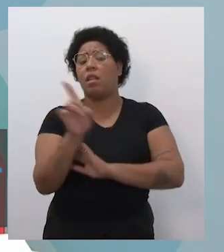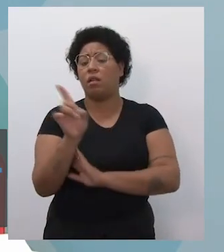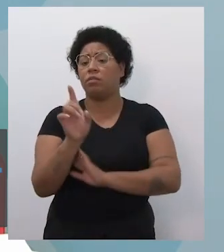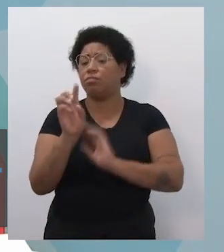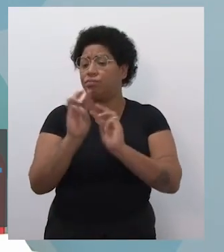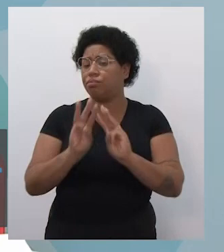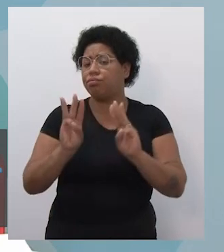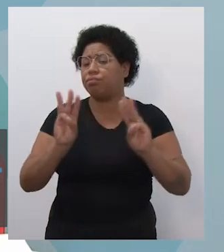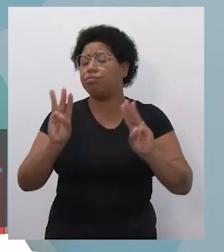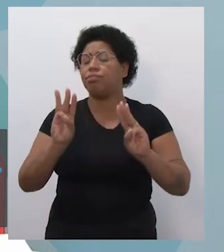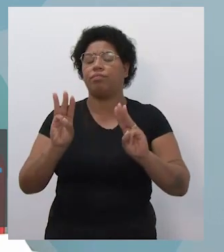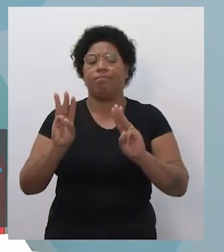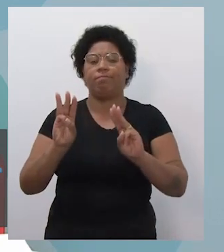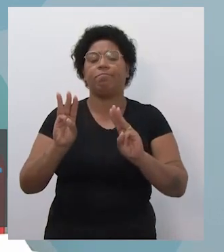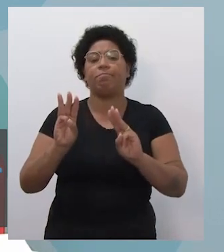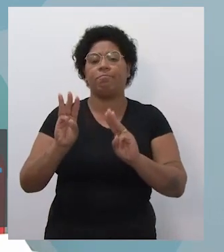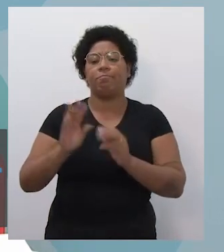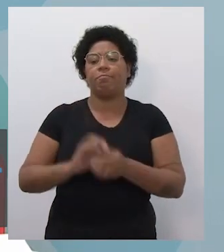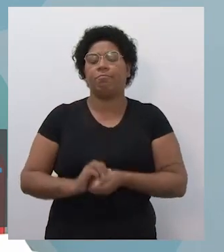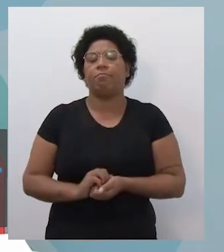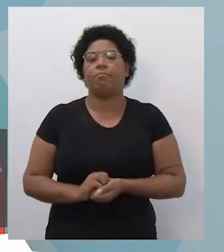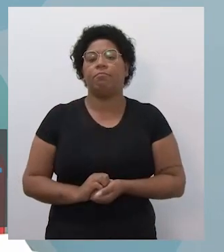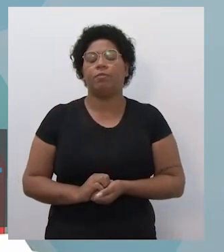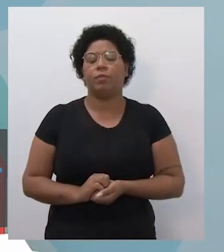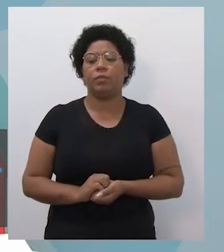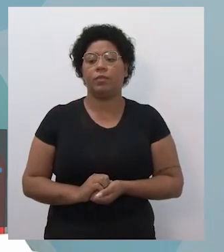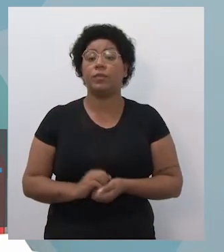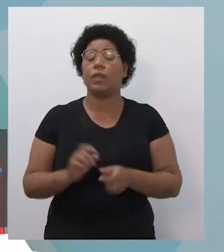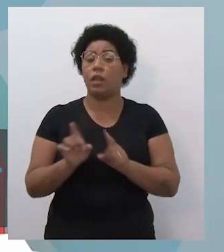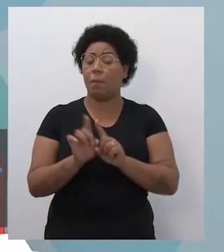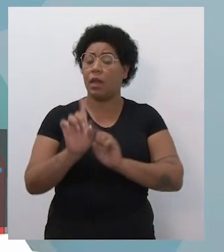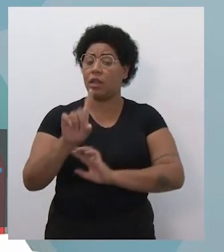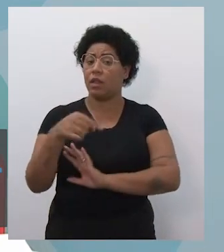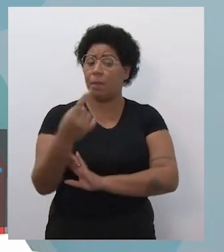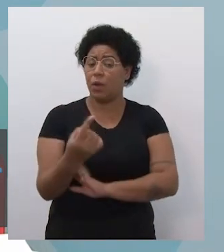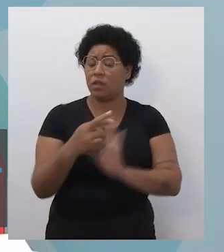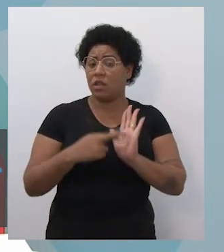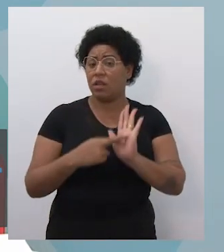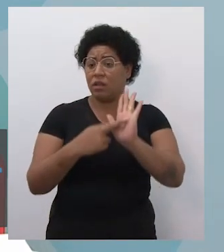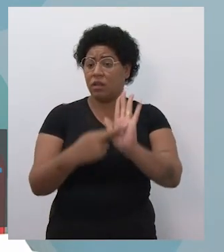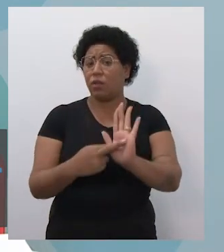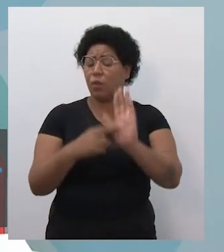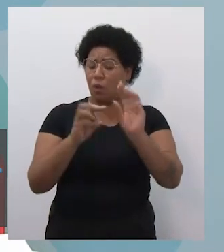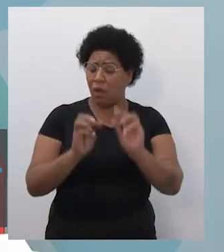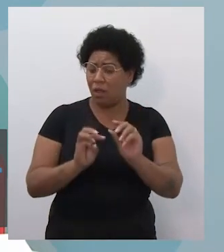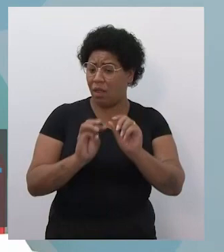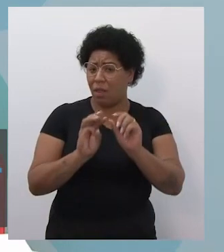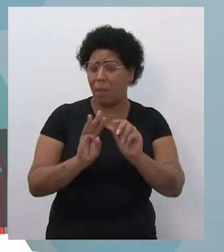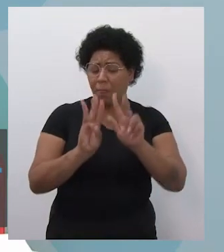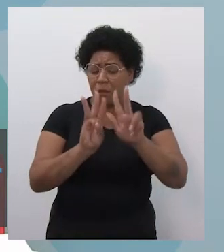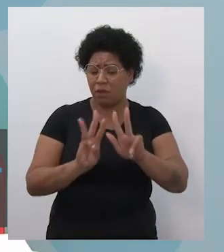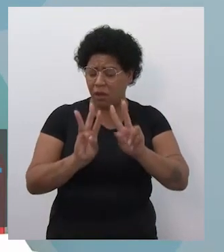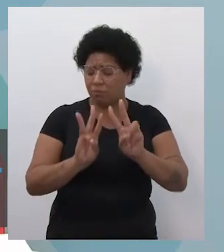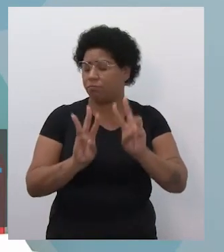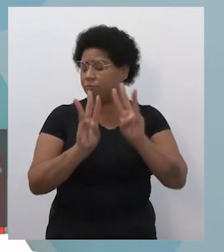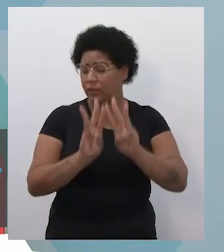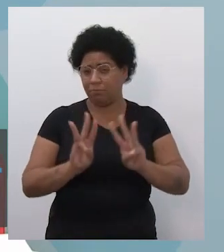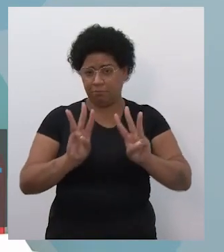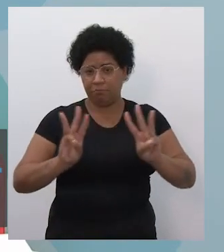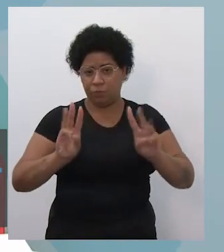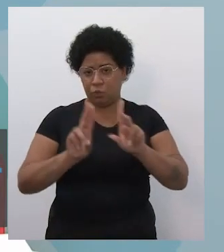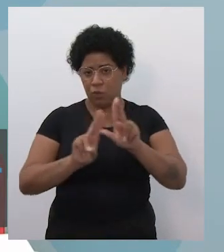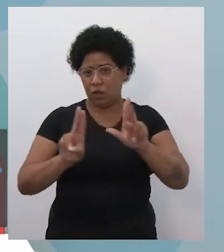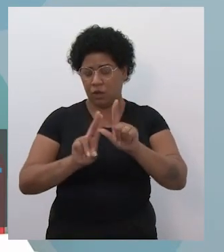semana anterior e também nós deixaremos depois nas referências o link, vocês podem acessar para poder se